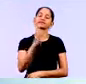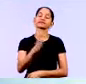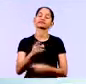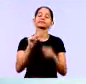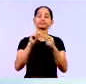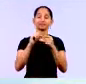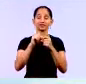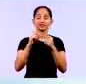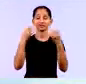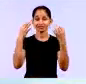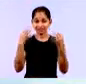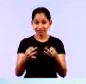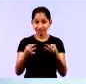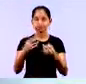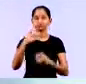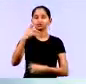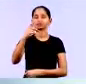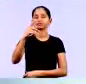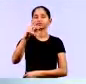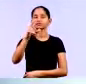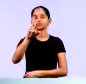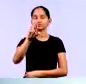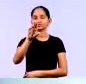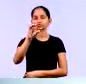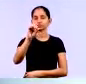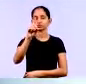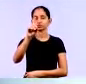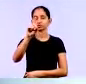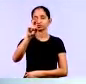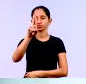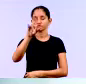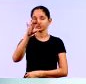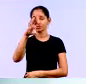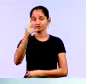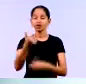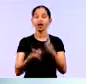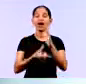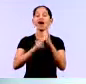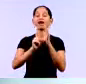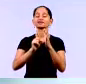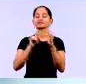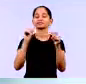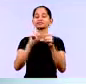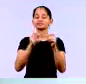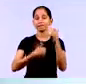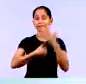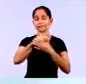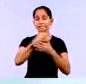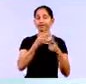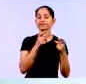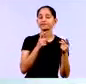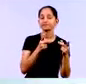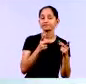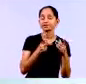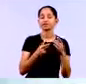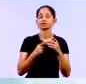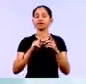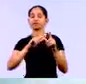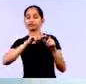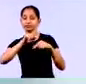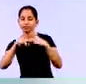fazer o orçamento de produção, você precisa das informações do orçamento de vendas. E na tarefa 2, ele falava exatamente